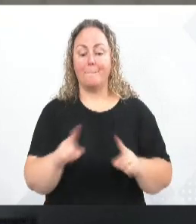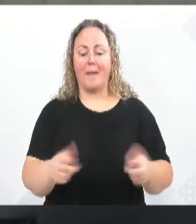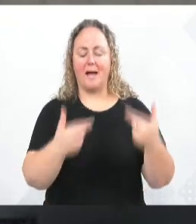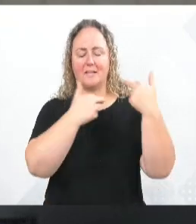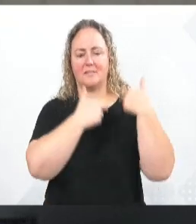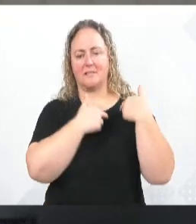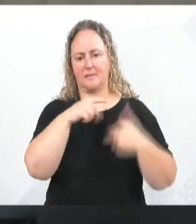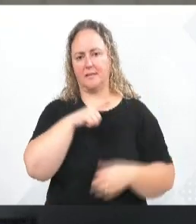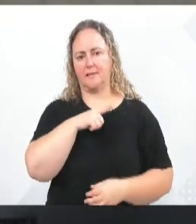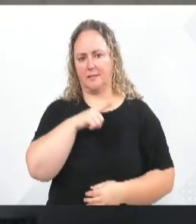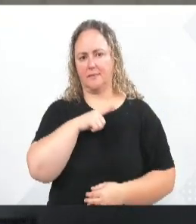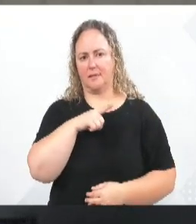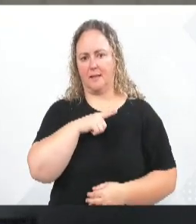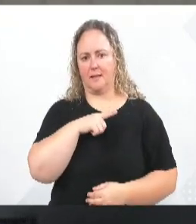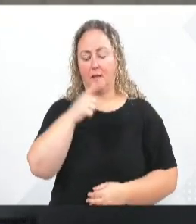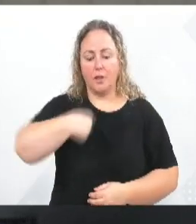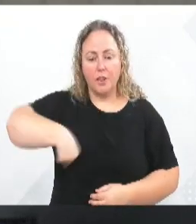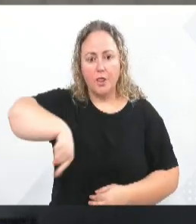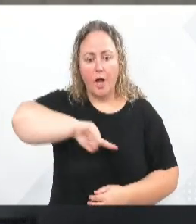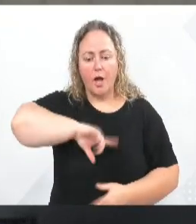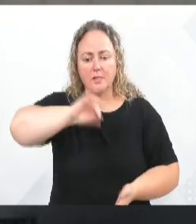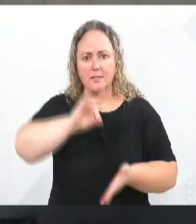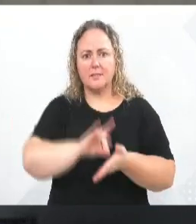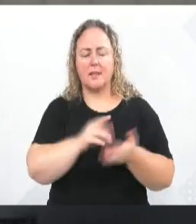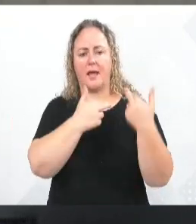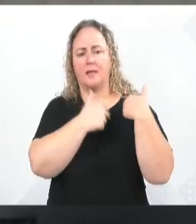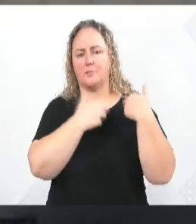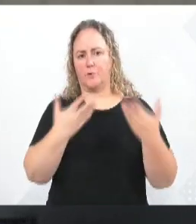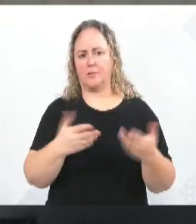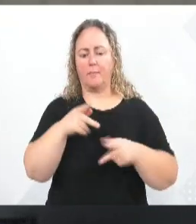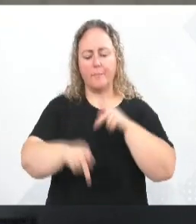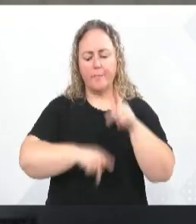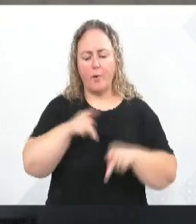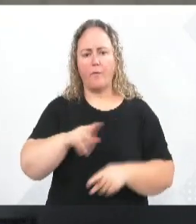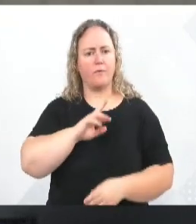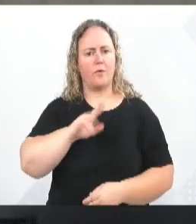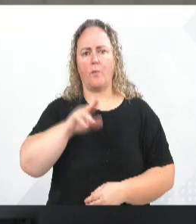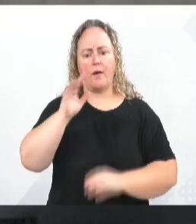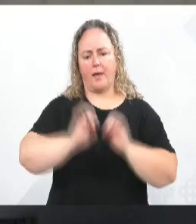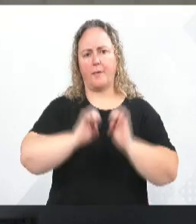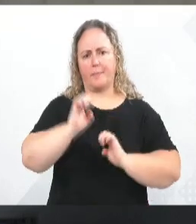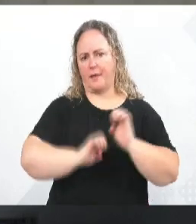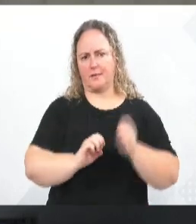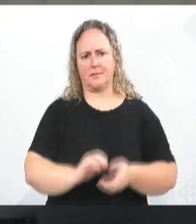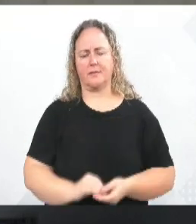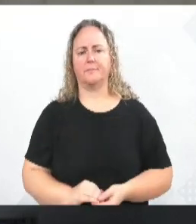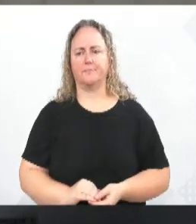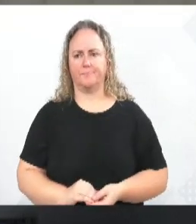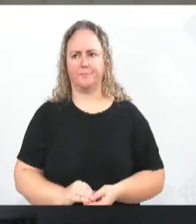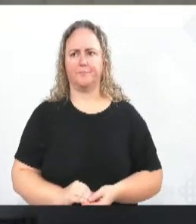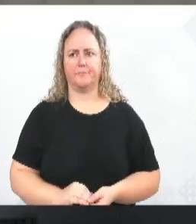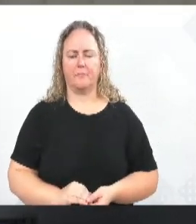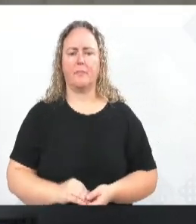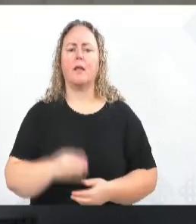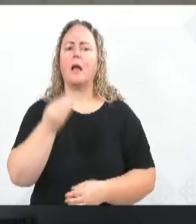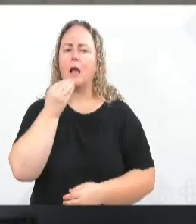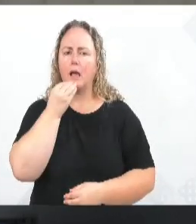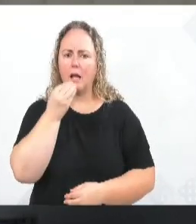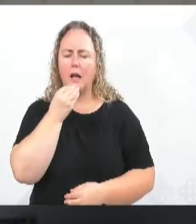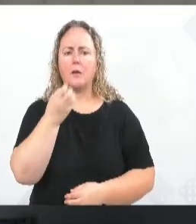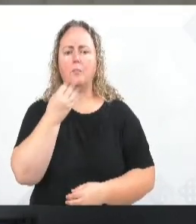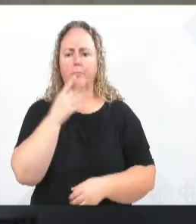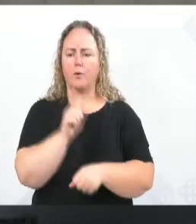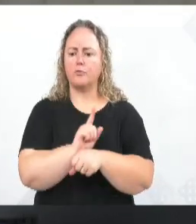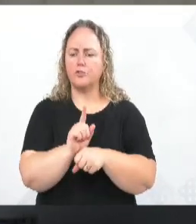aqui. Nós temos nossas responsabilidades, que é com a população, e não com essa empresa. Essa empresa, óbvio, a gente tem que tomar cuidado para ela conseguir ter uma boa